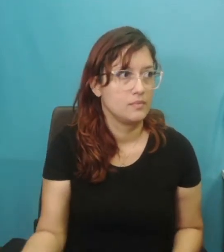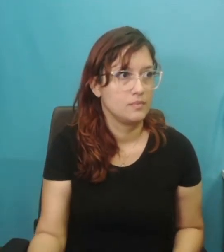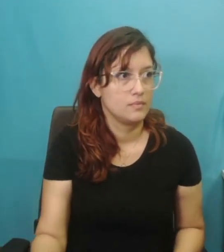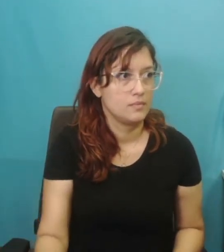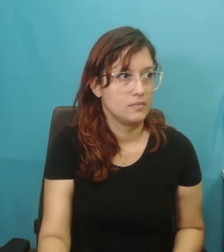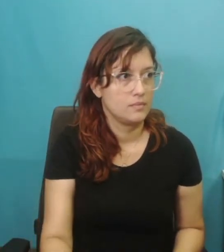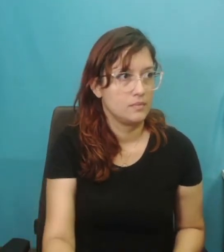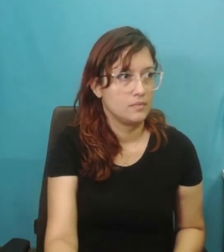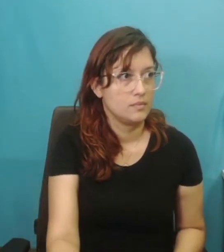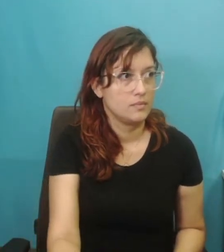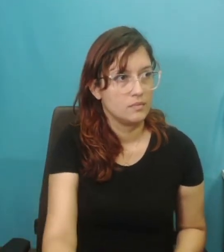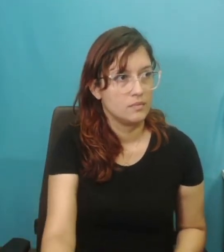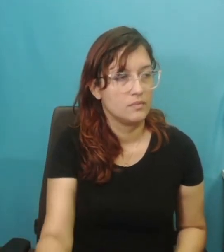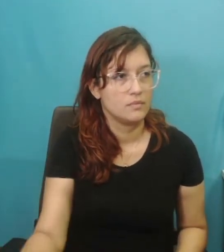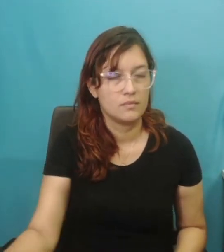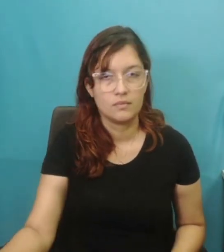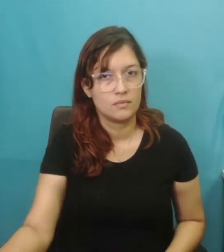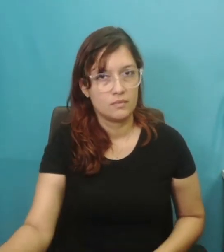O atrito